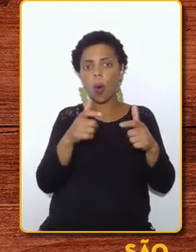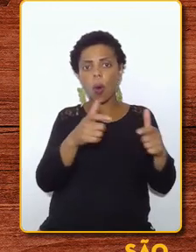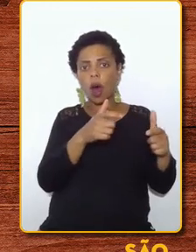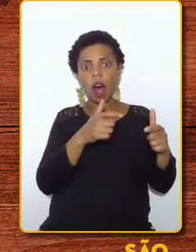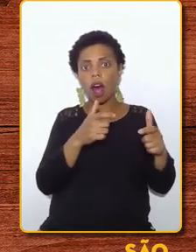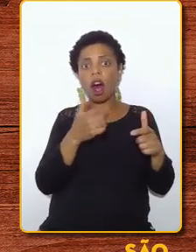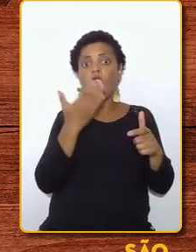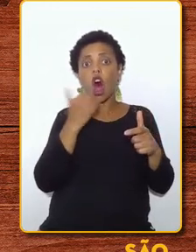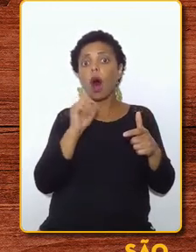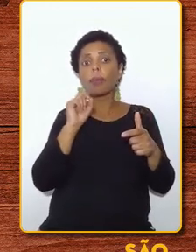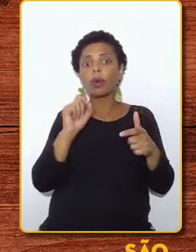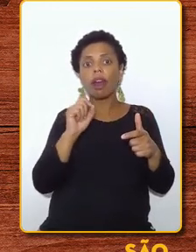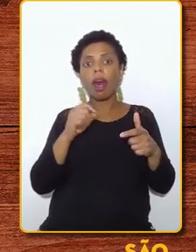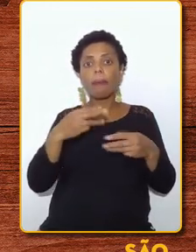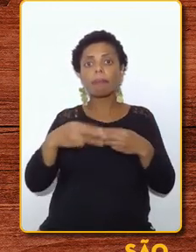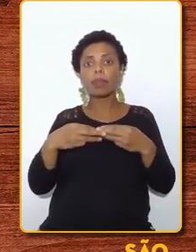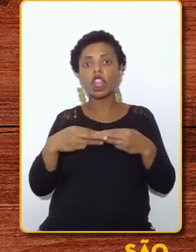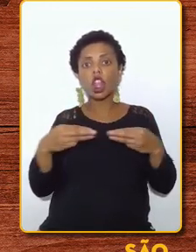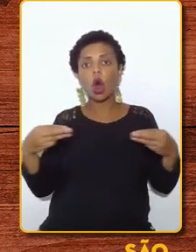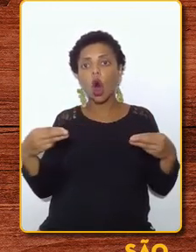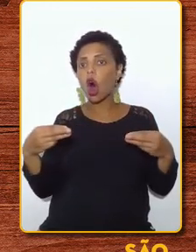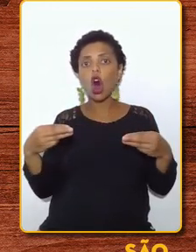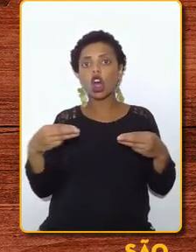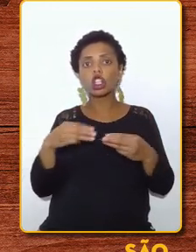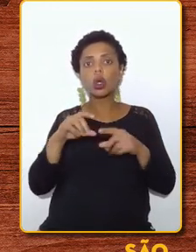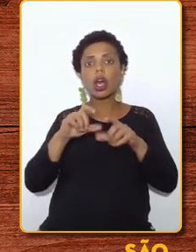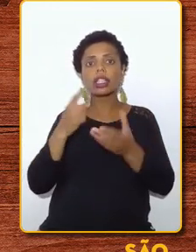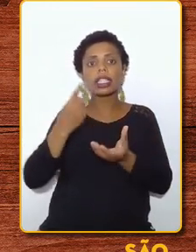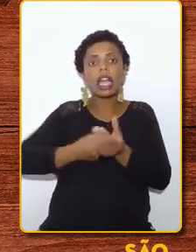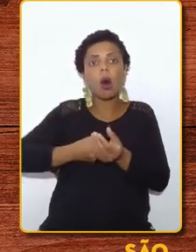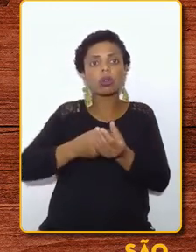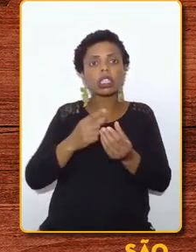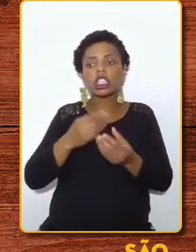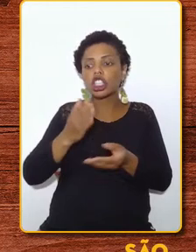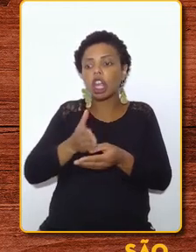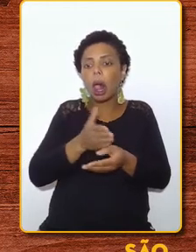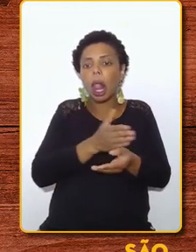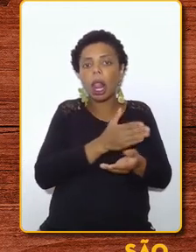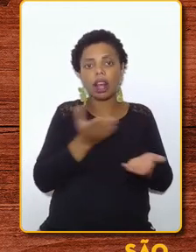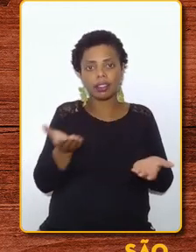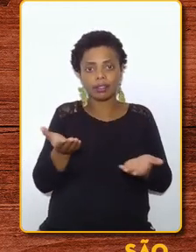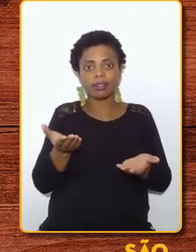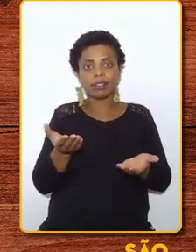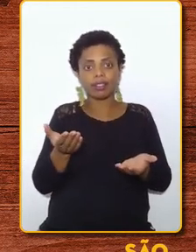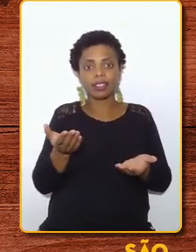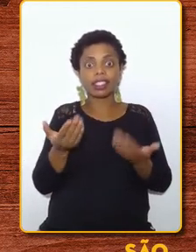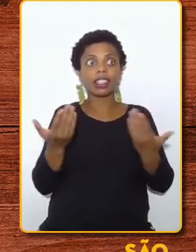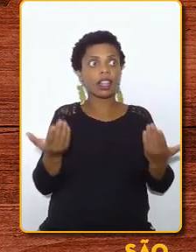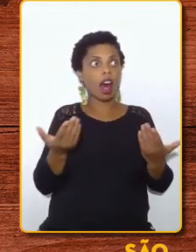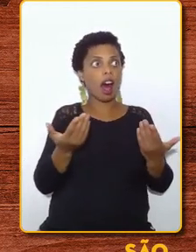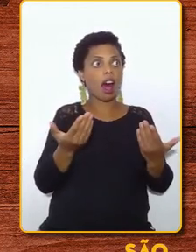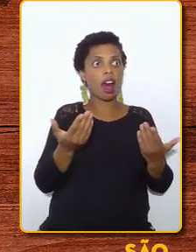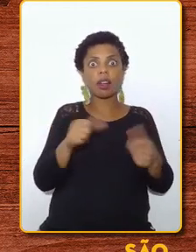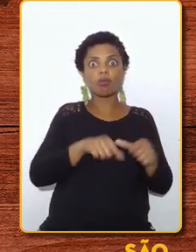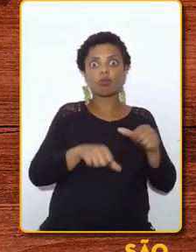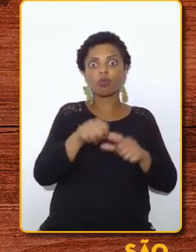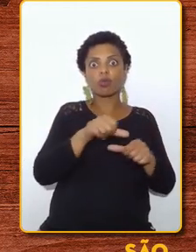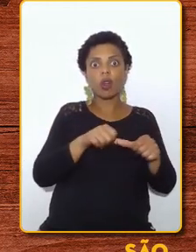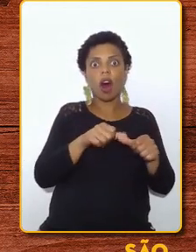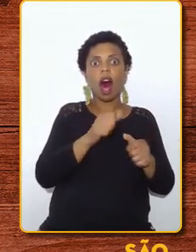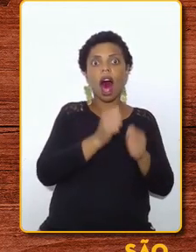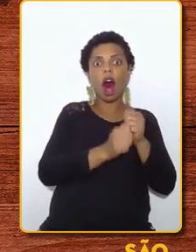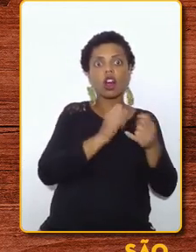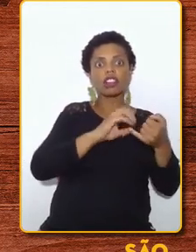com salsicha. Né? Então, vira o clássico, né? O arroz com feijão vira miojo com salsicha.